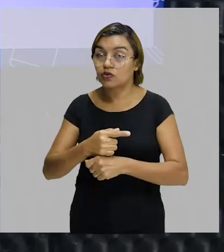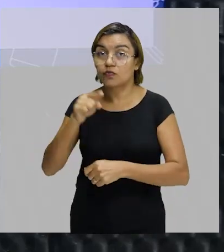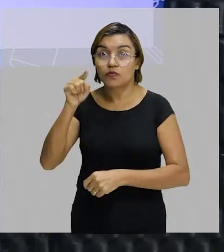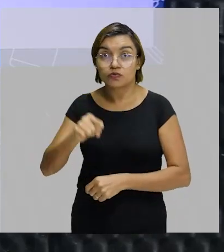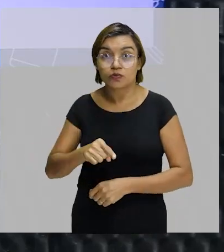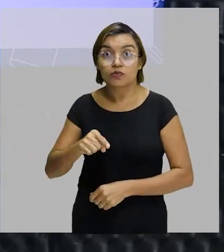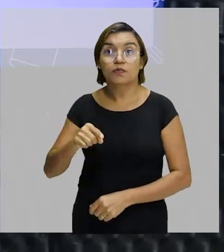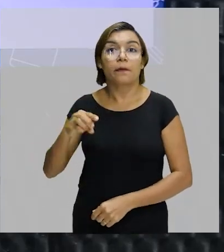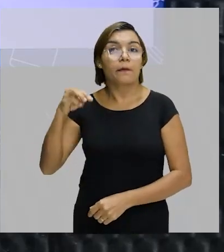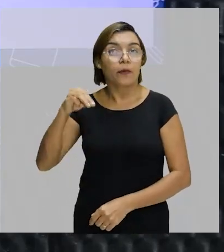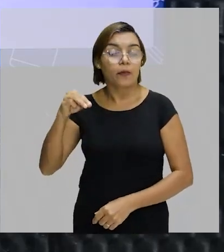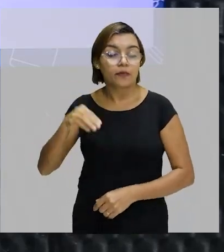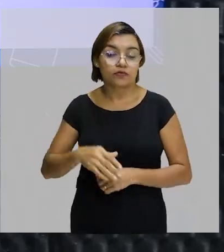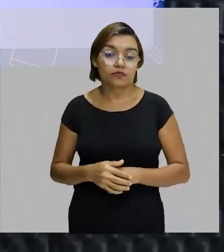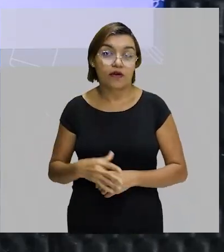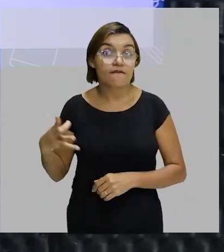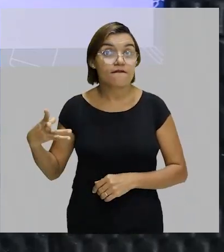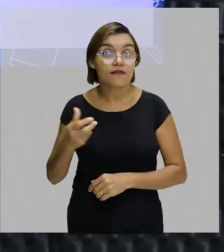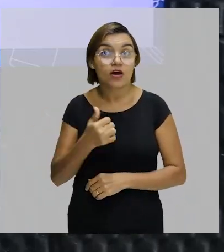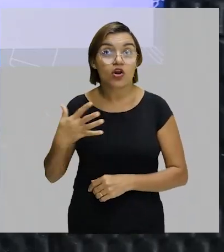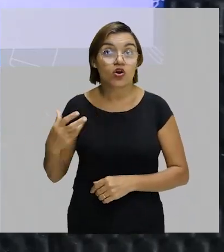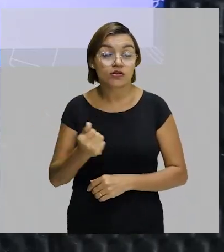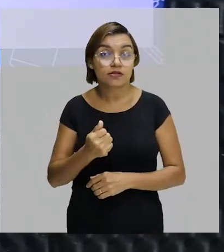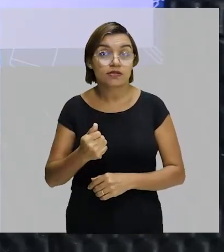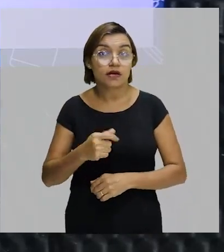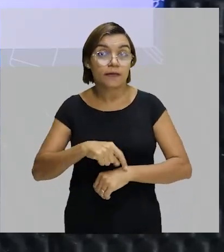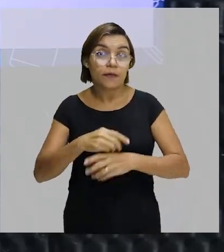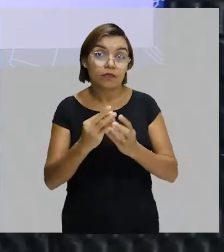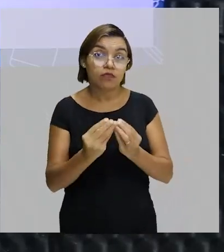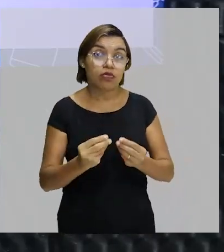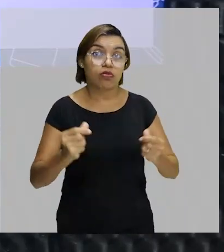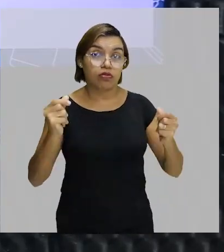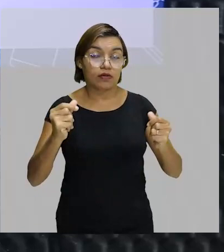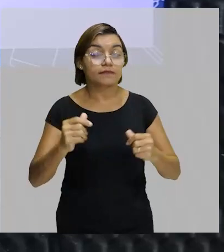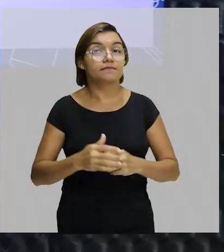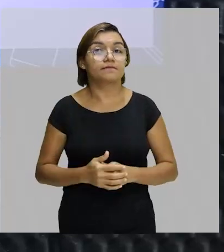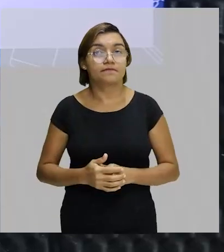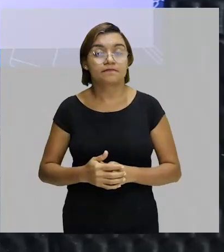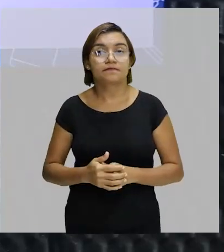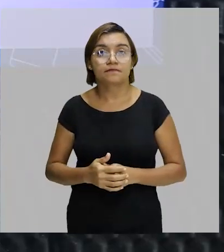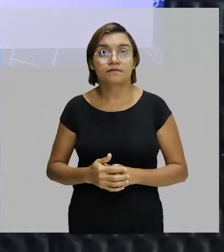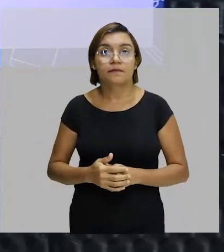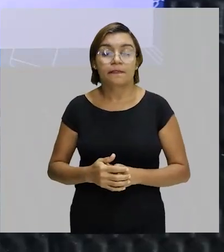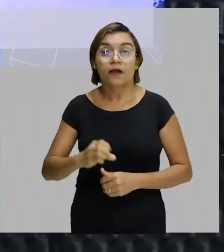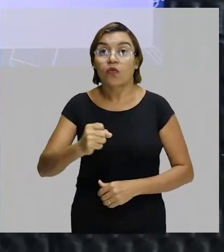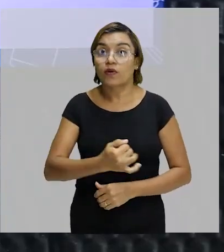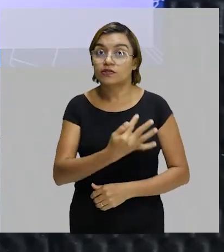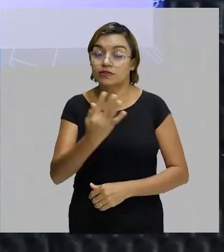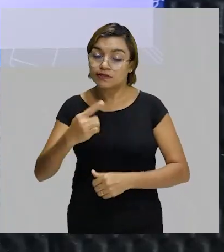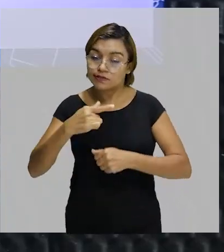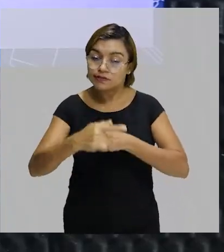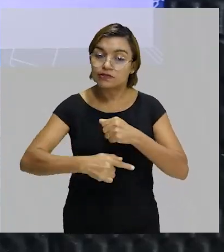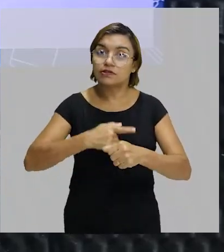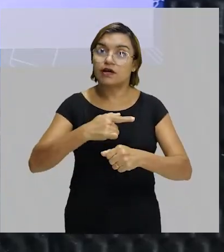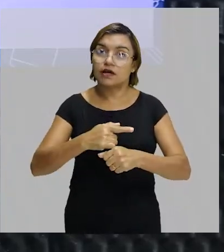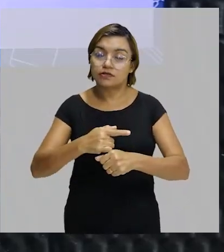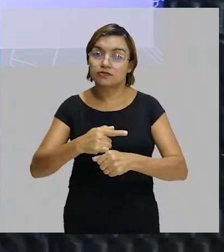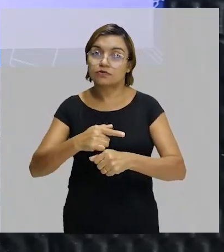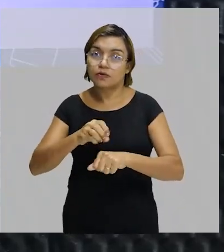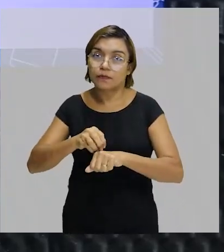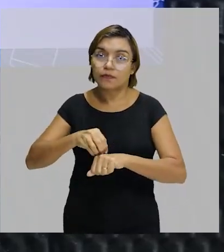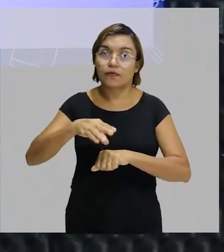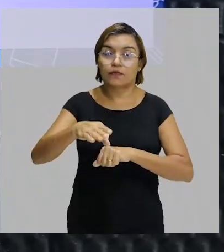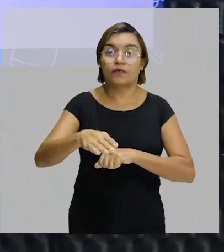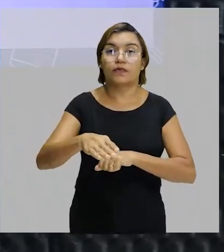de desintegração nesse caso particular. Quantidade de átomos que são emitidos